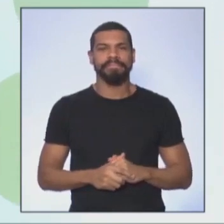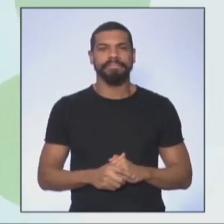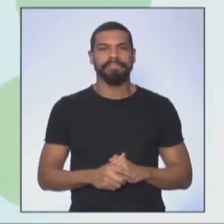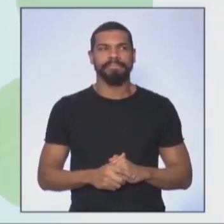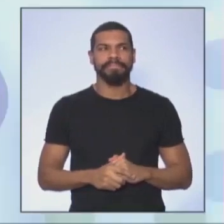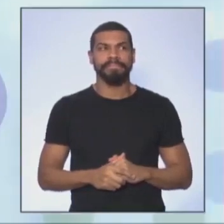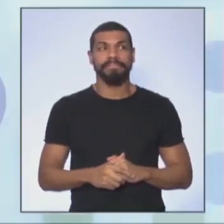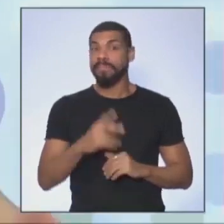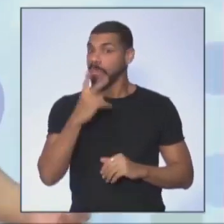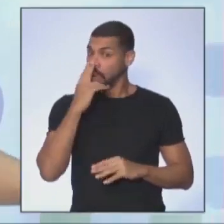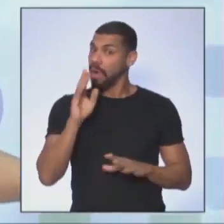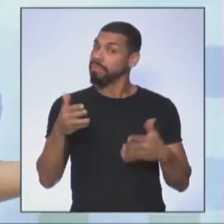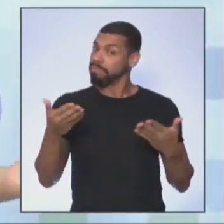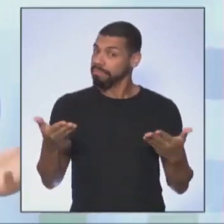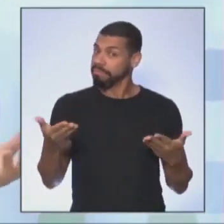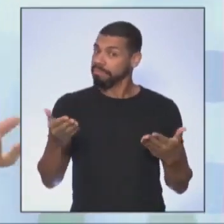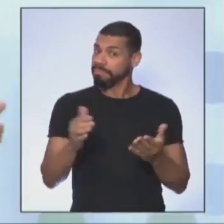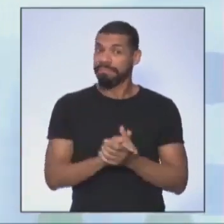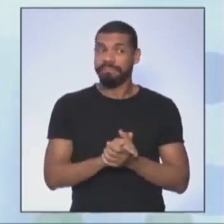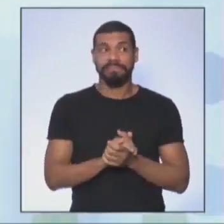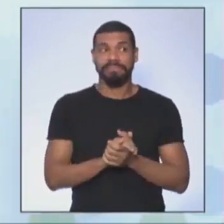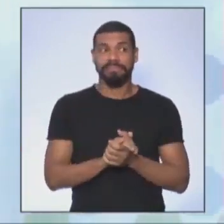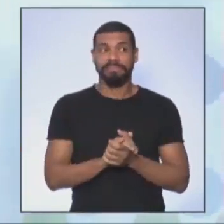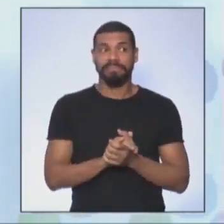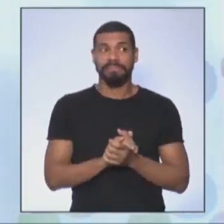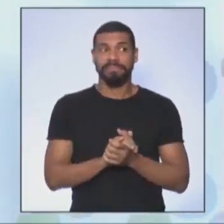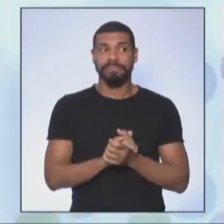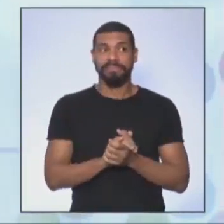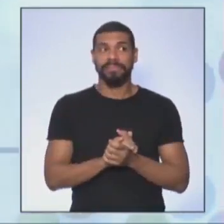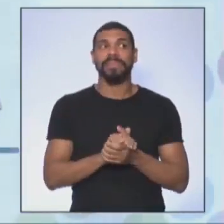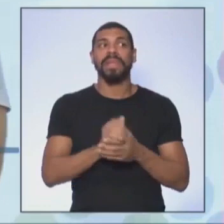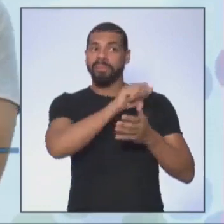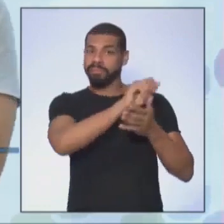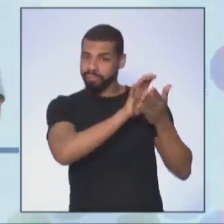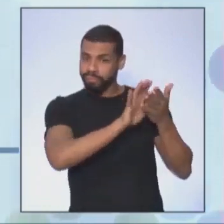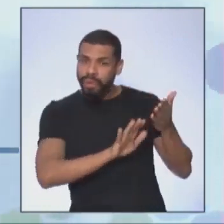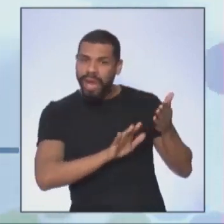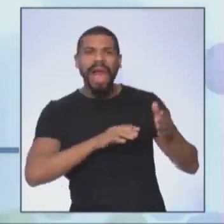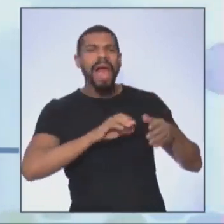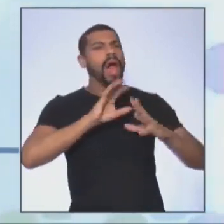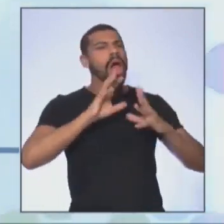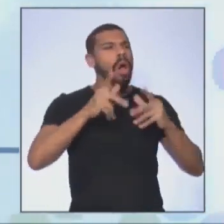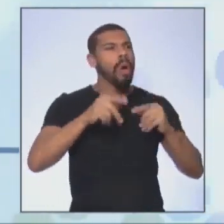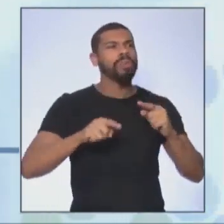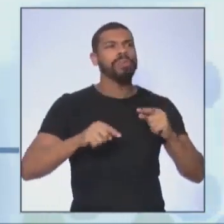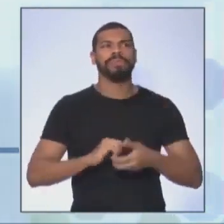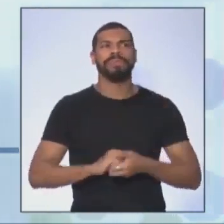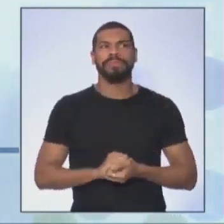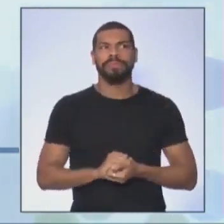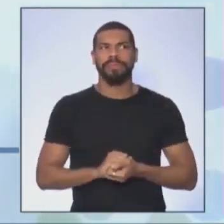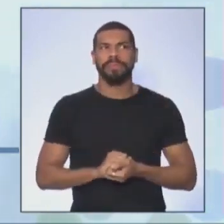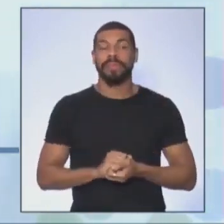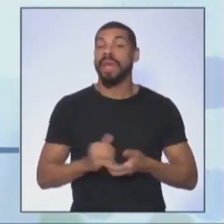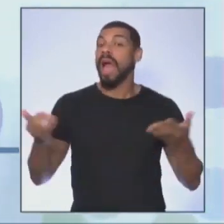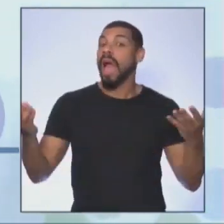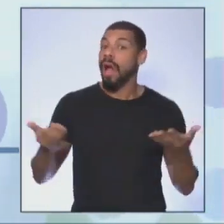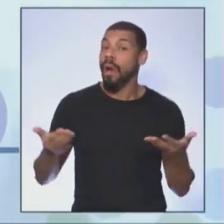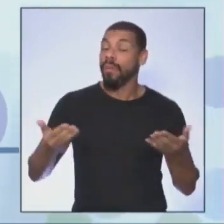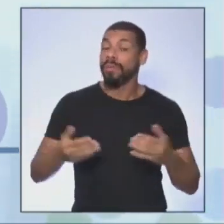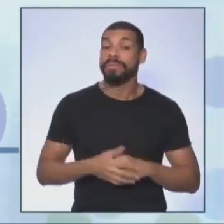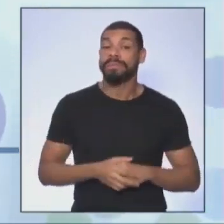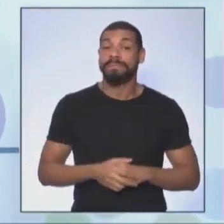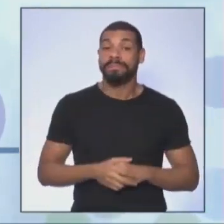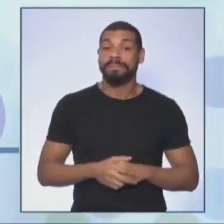Acredito que é isso aí. Então, ficamos com esses exemplos, esses fenômenos ondulatórios. E agora, então, a gente